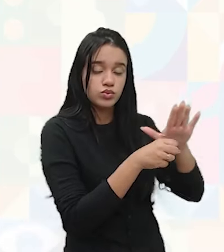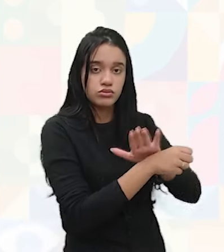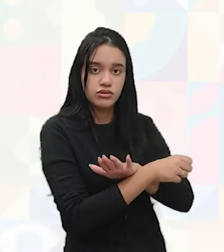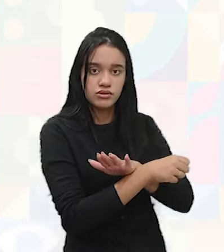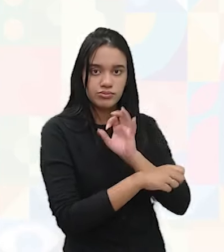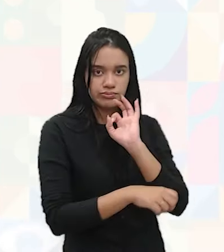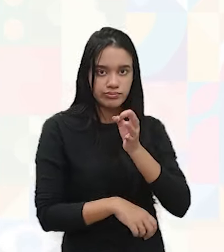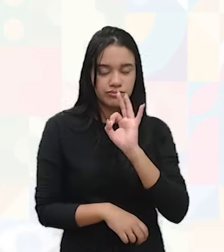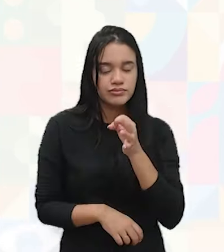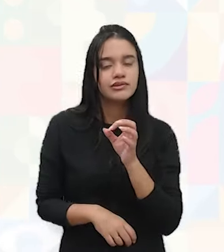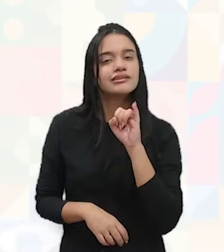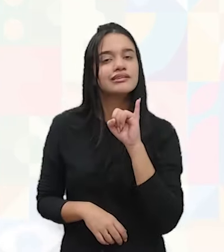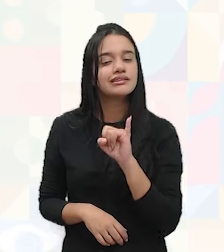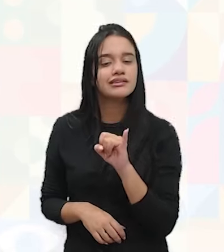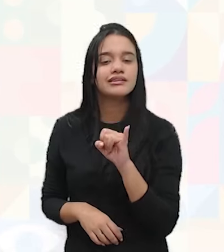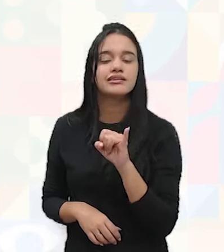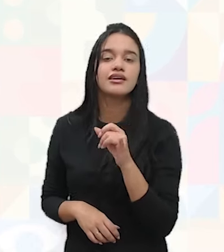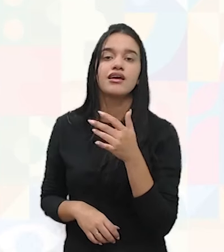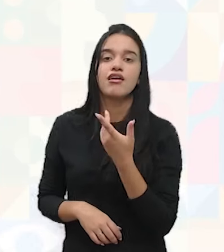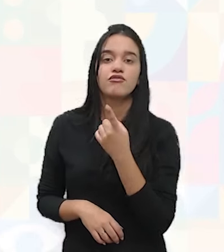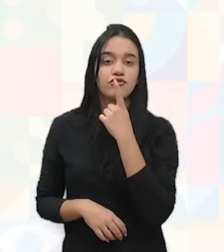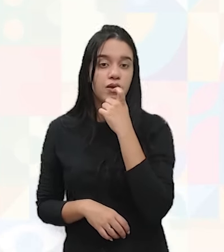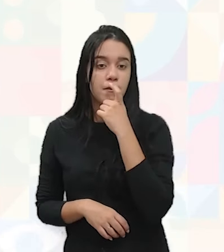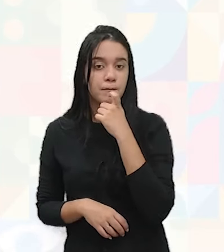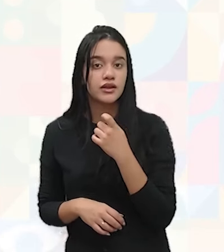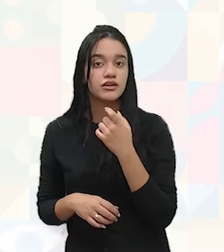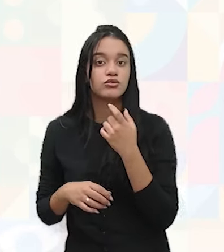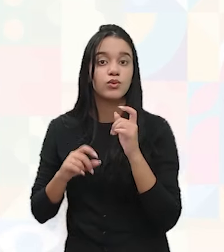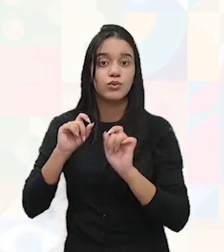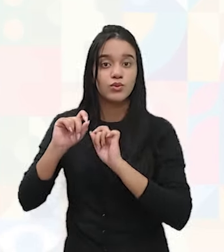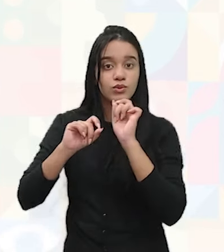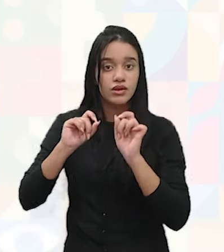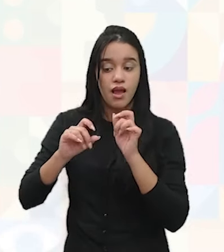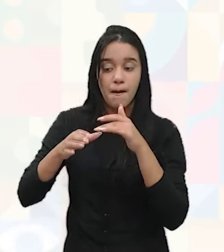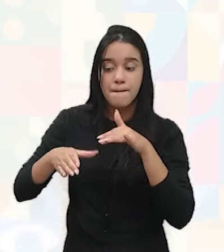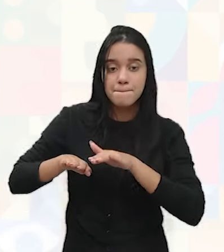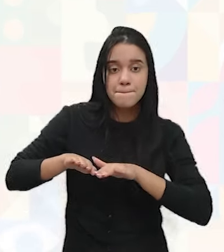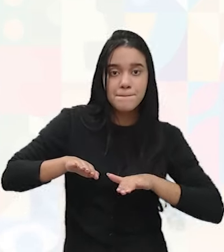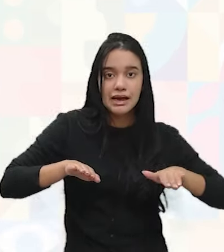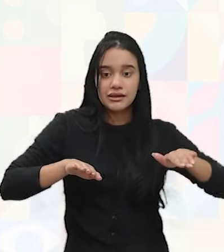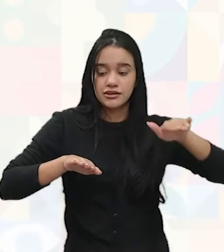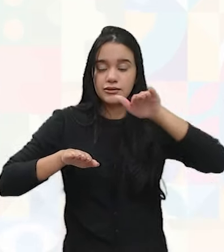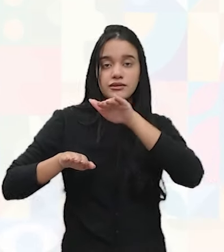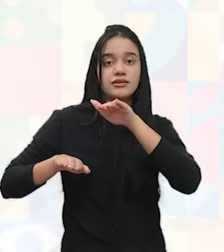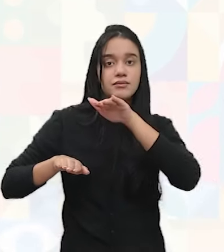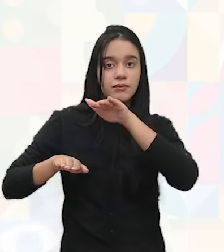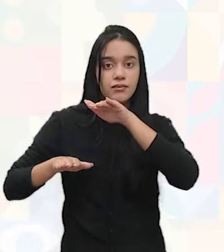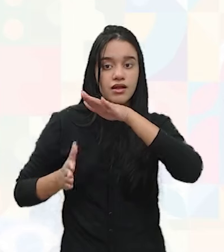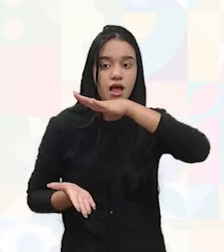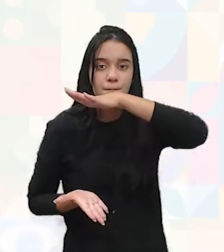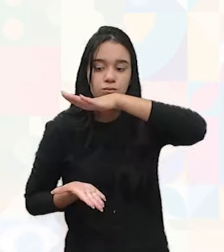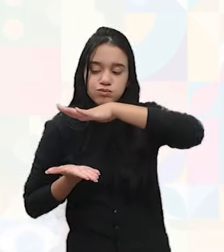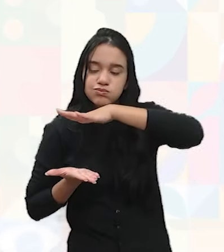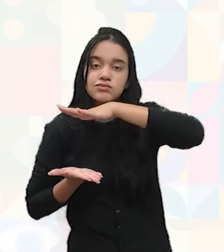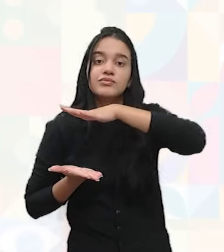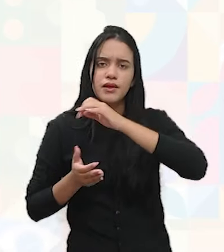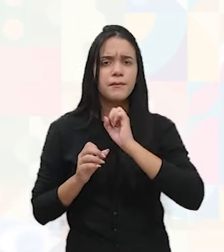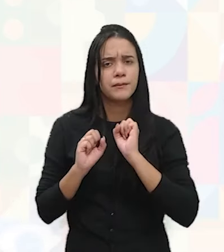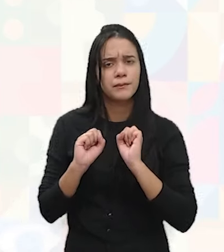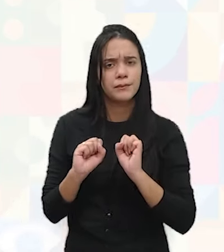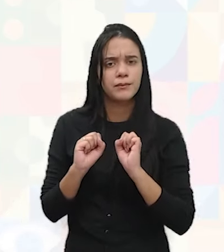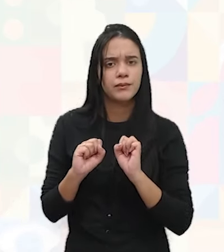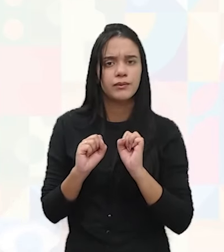despressurizado se estiver no branco ele vai estar acima da pressão que é indicado e também pode não